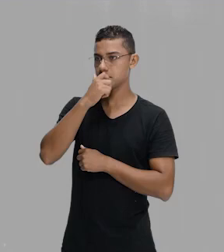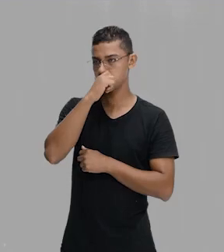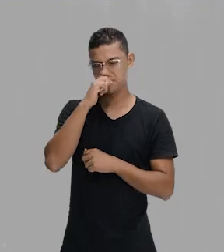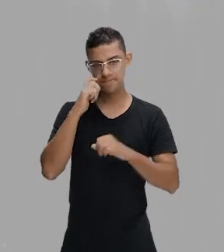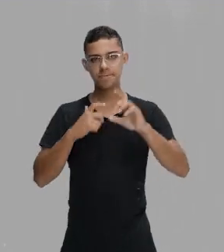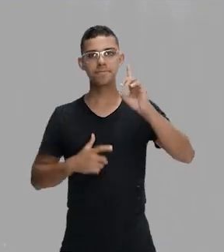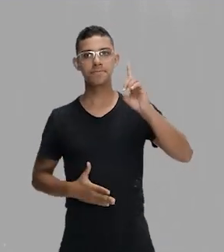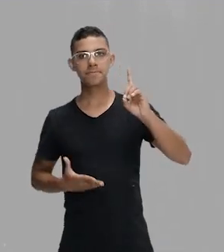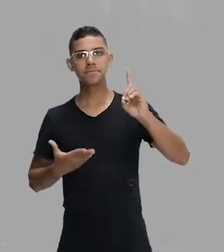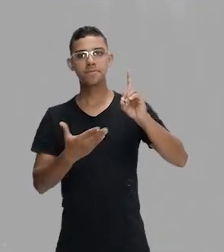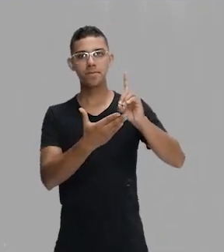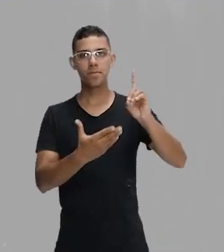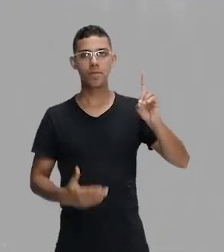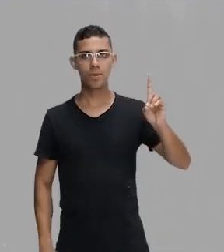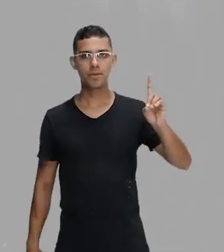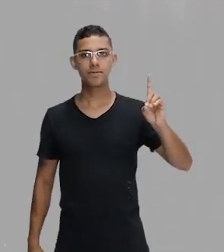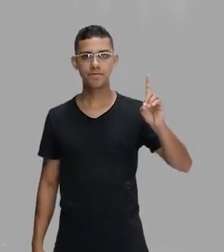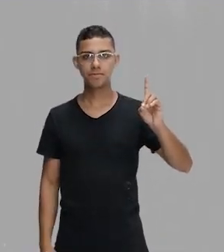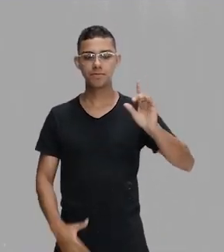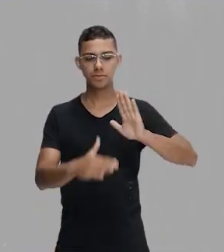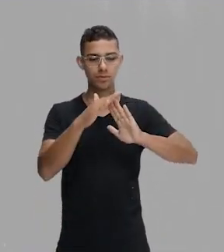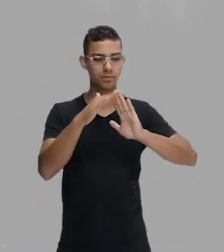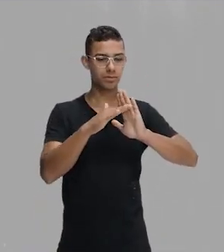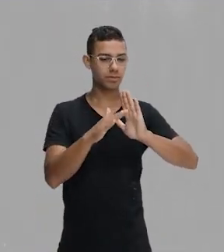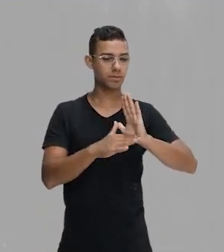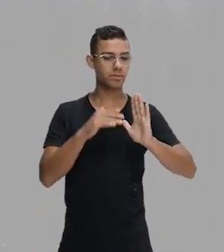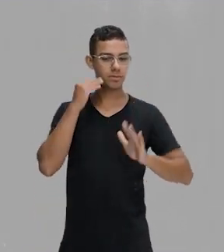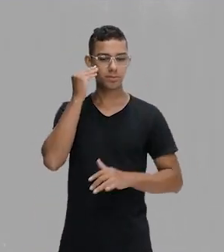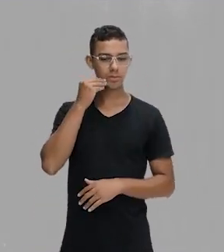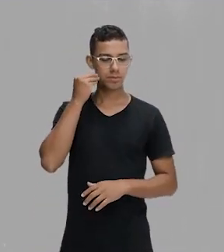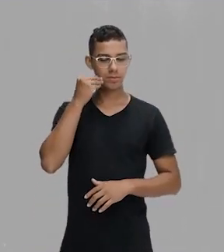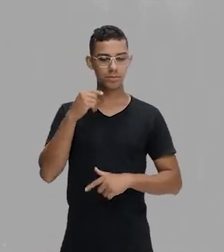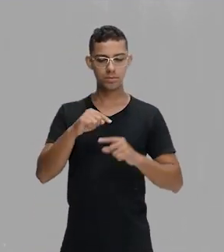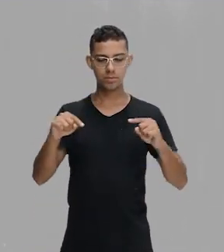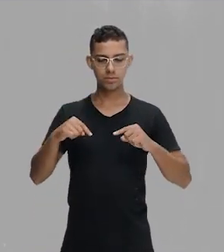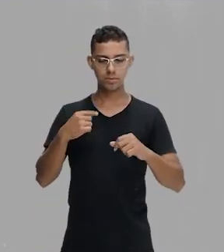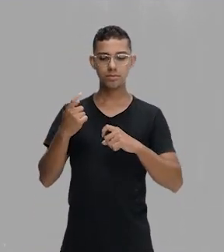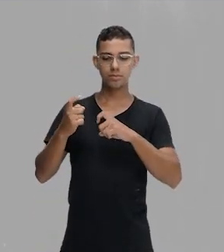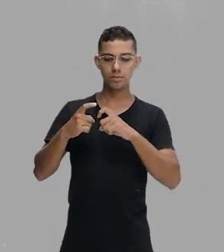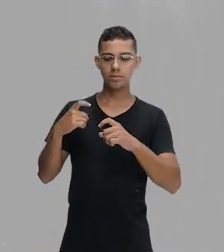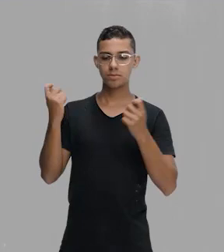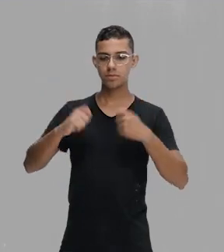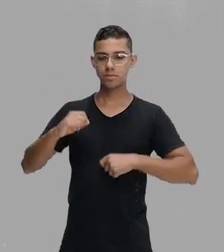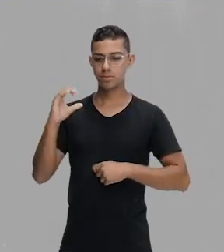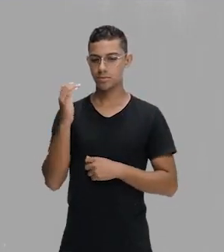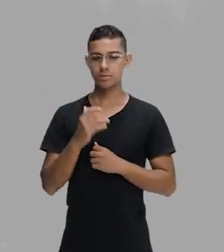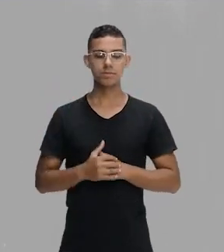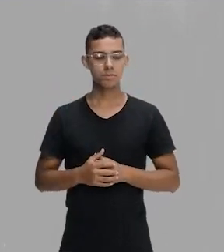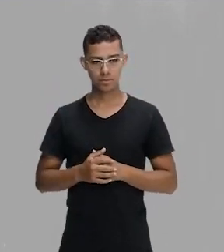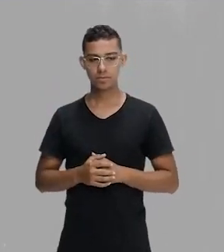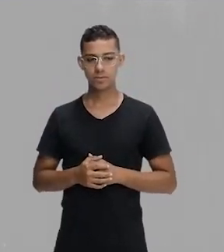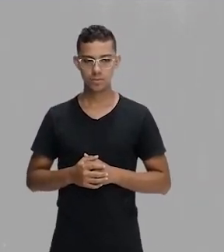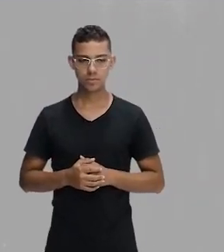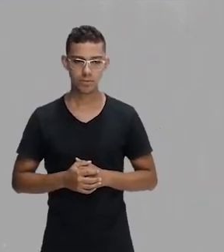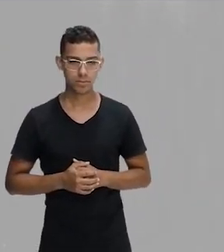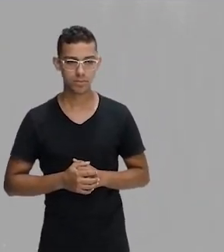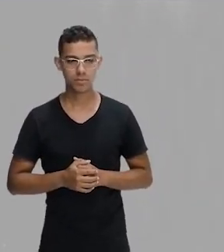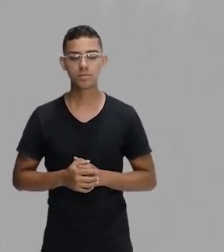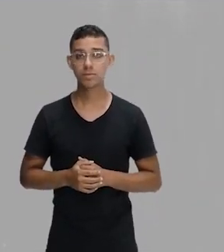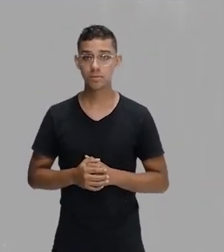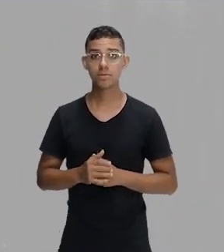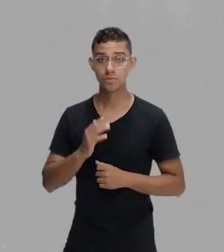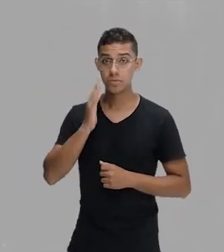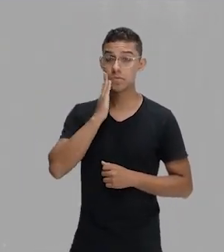marcar letra D, planejamento do experimento, portanto. Correto? Segue, beleza? Vamos para a segunda questão, assim não